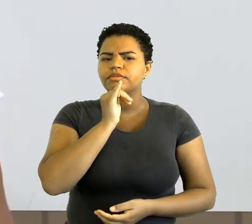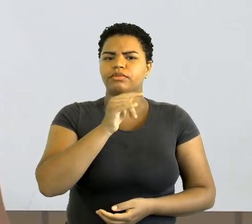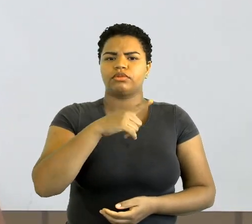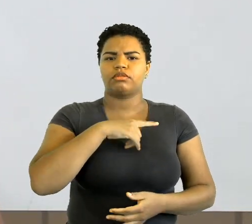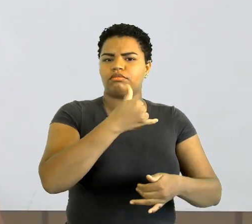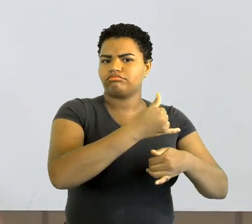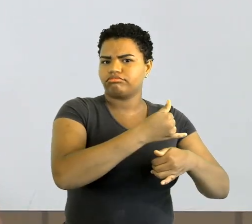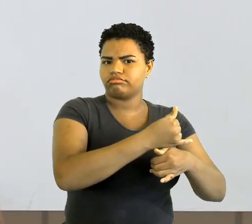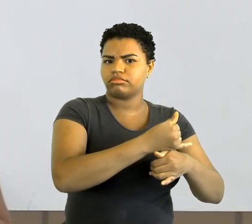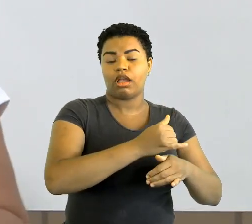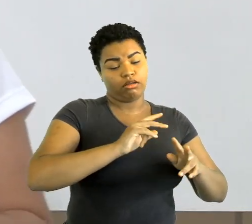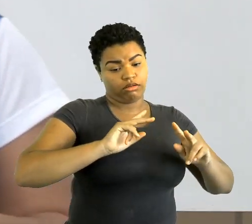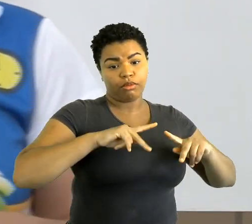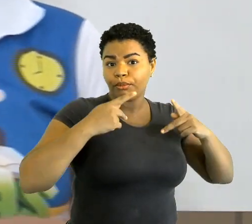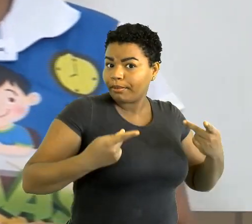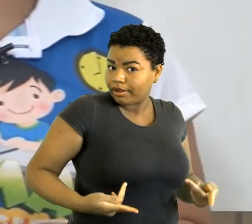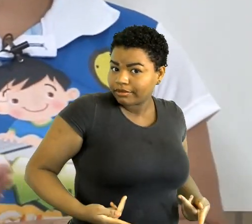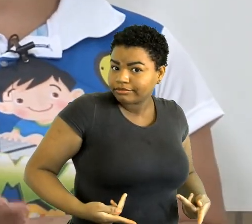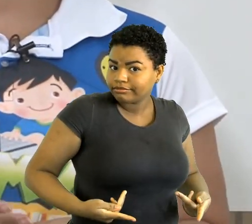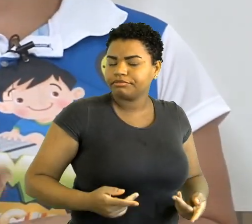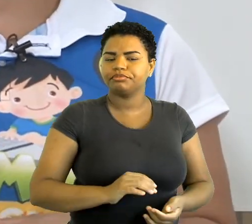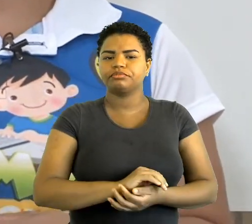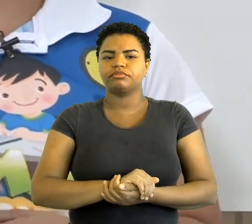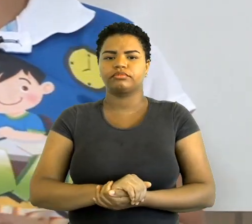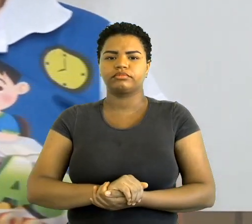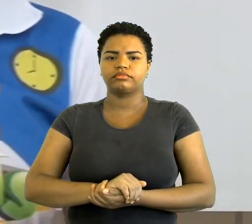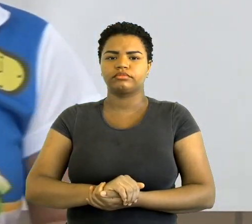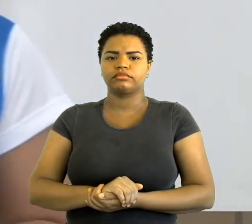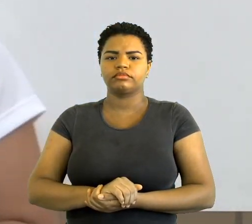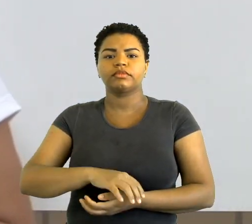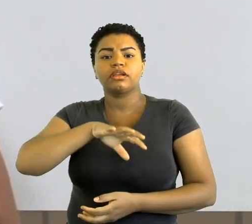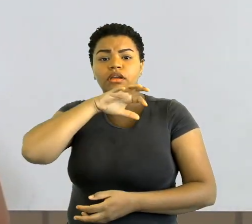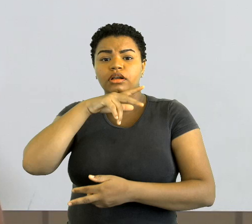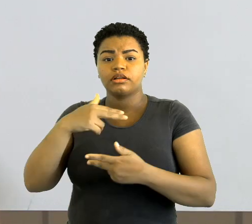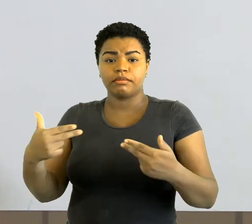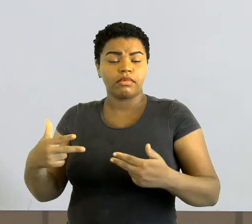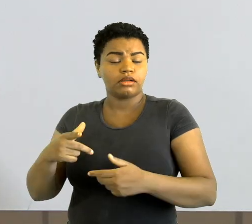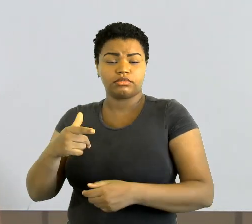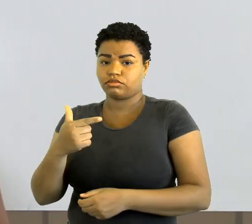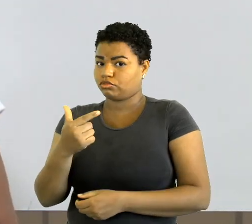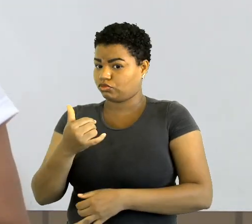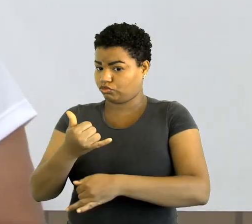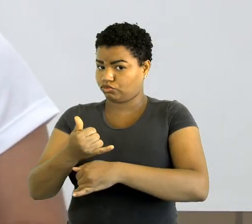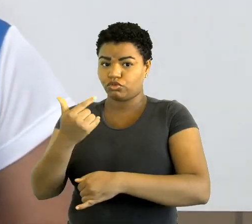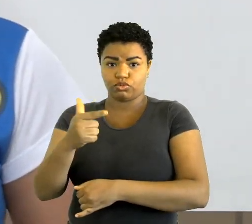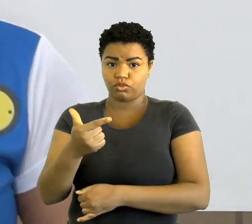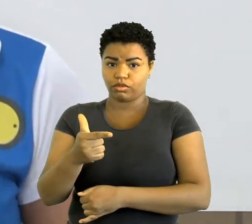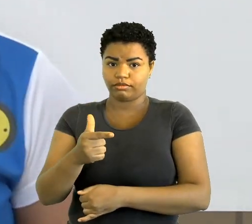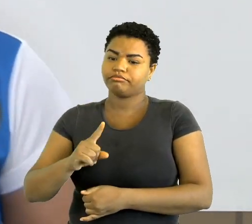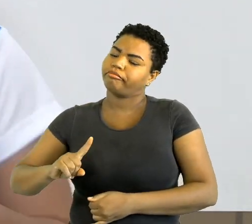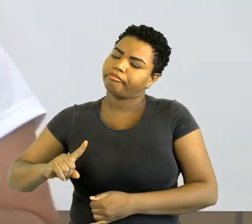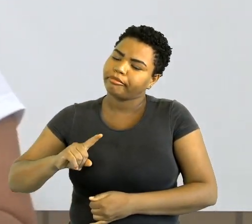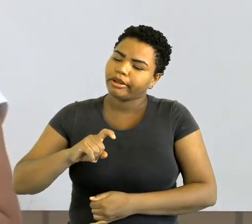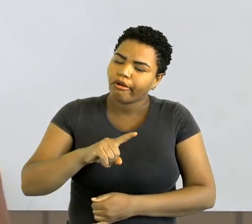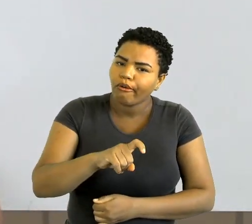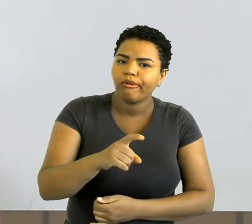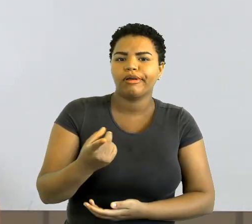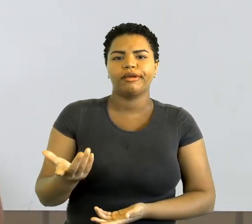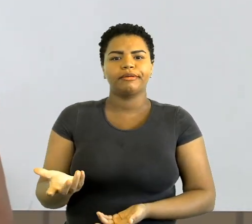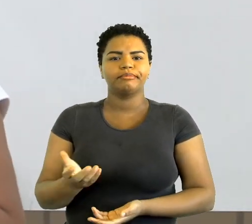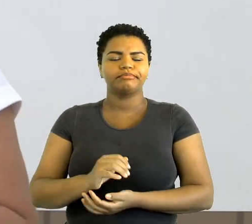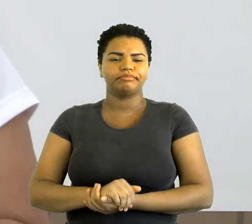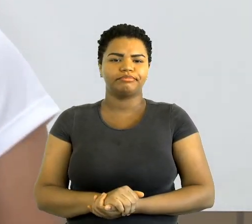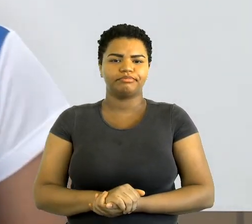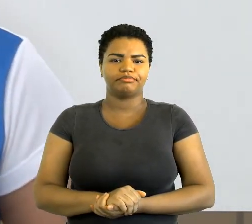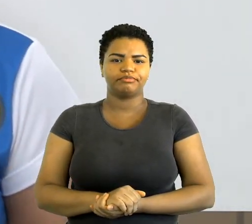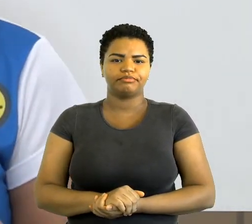humano. Há exemplo de animais que não possuem coluna vertebral? A minhoca,